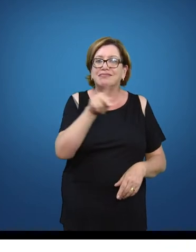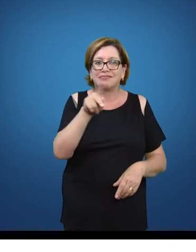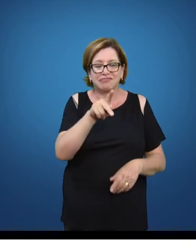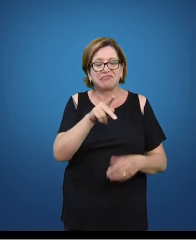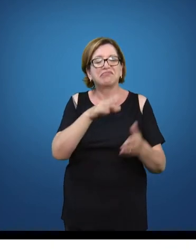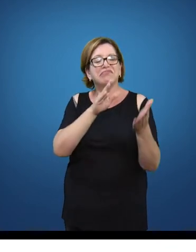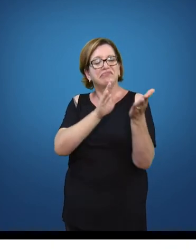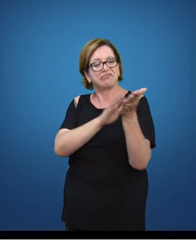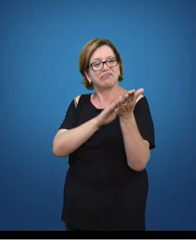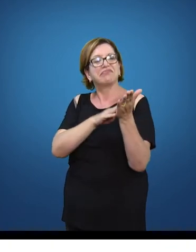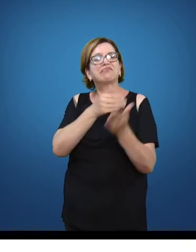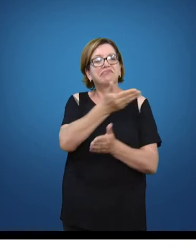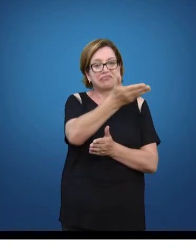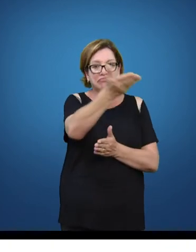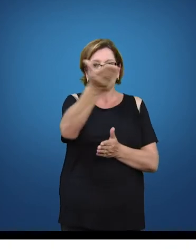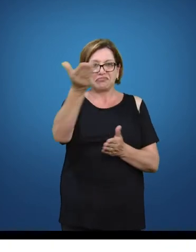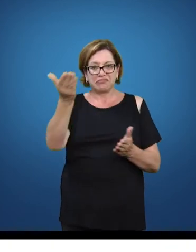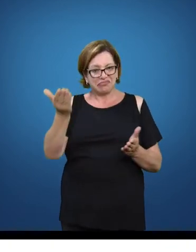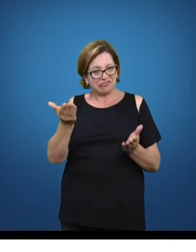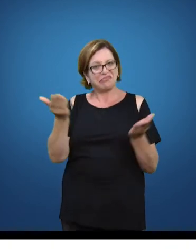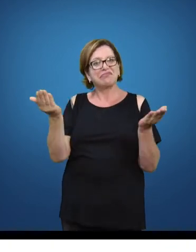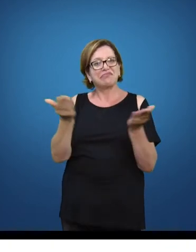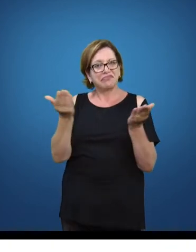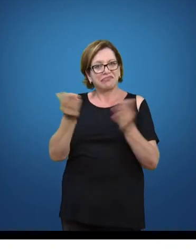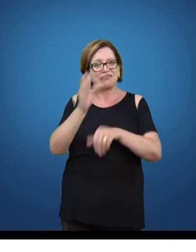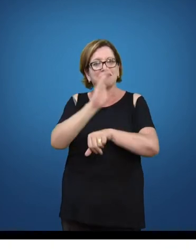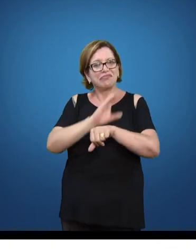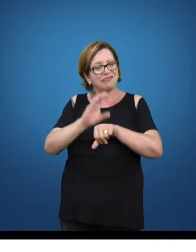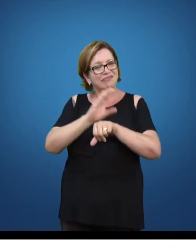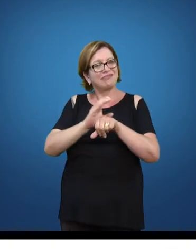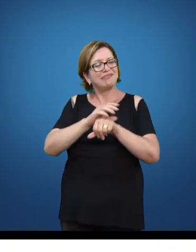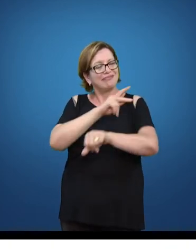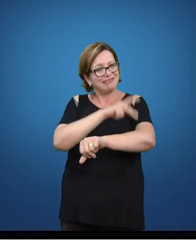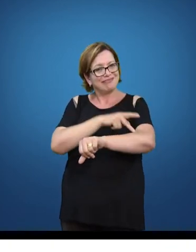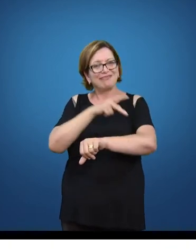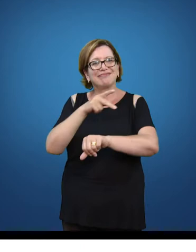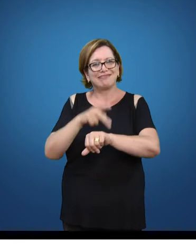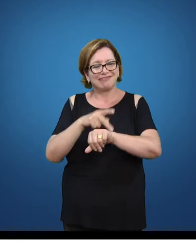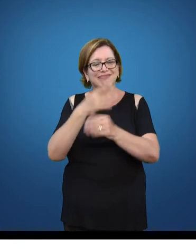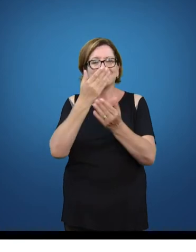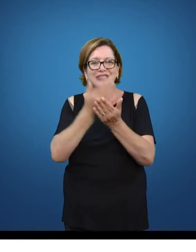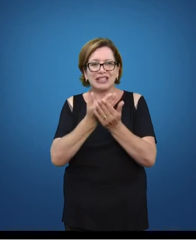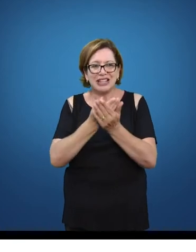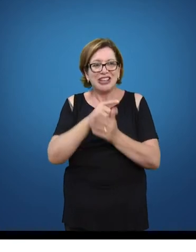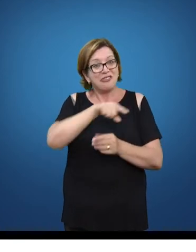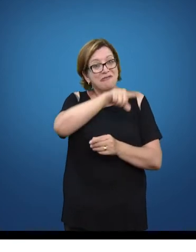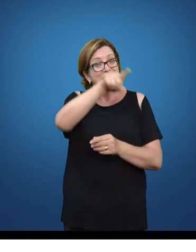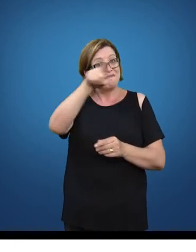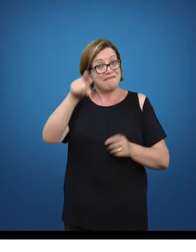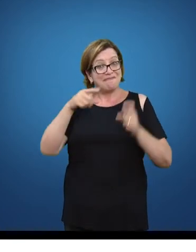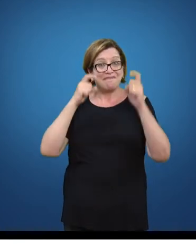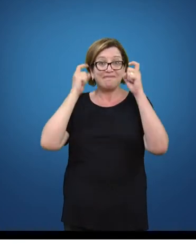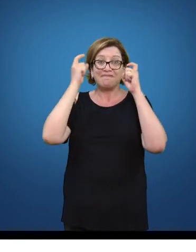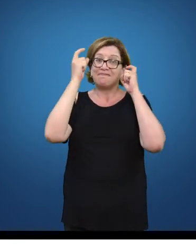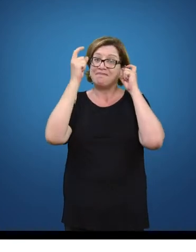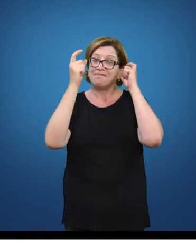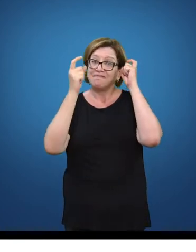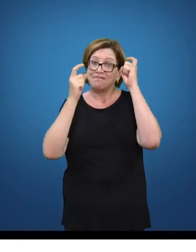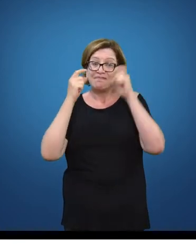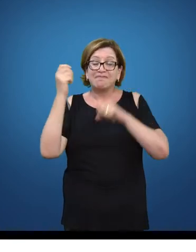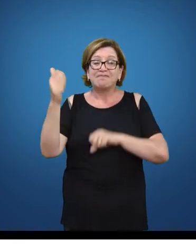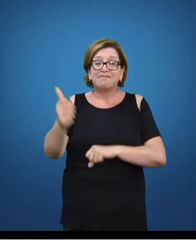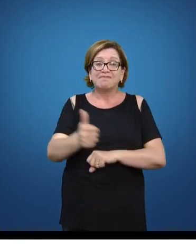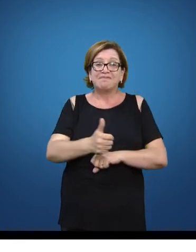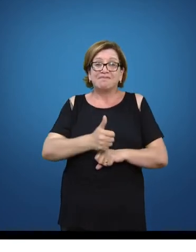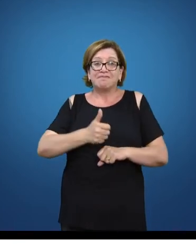parabenizo você que está fazendo o curso de pedagogia que se preocupou estense preocupado em melhorar